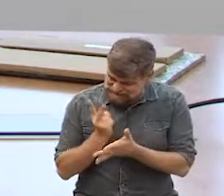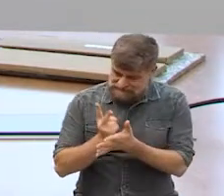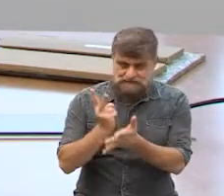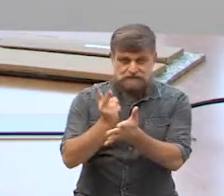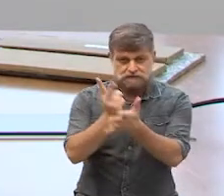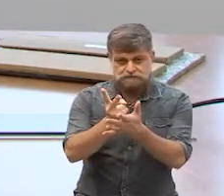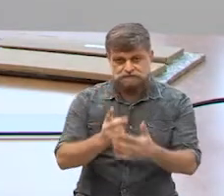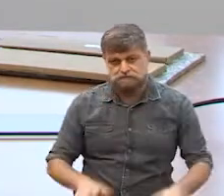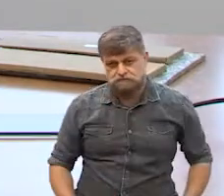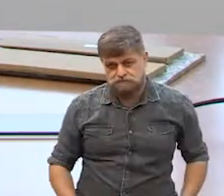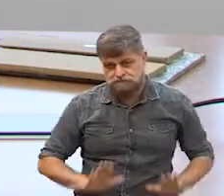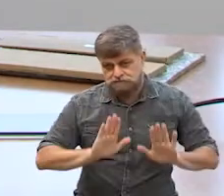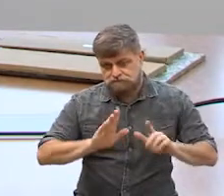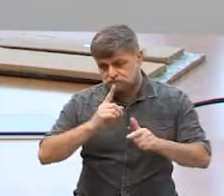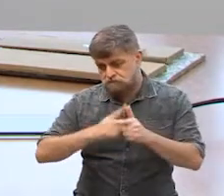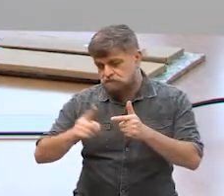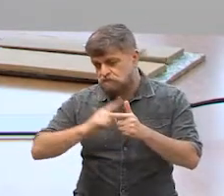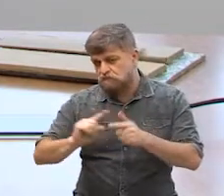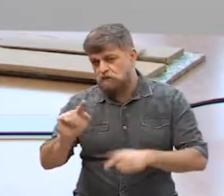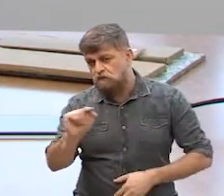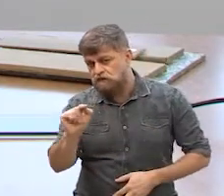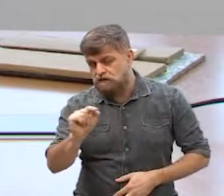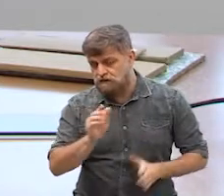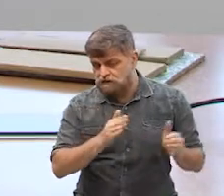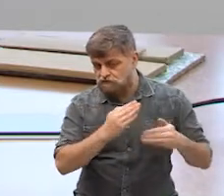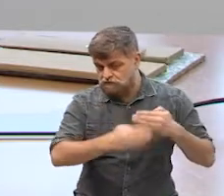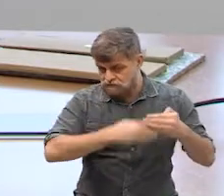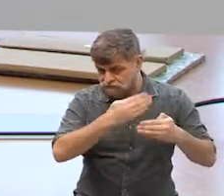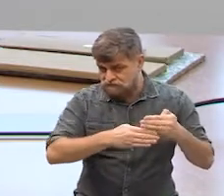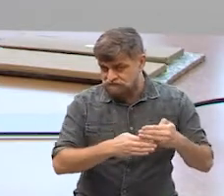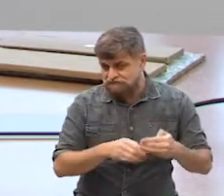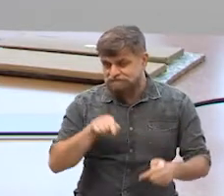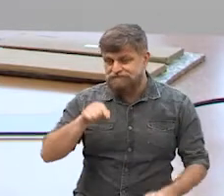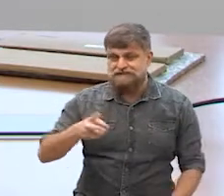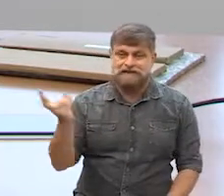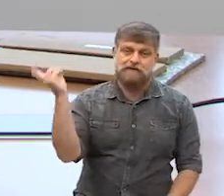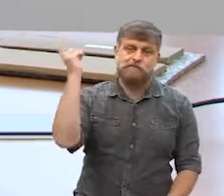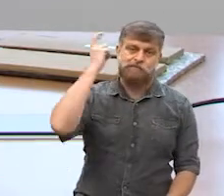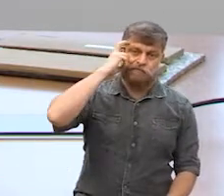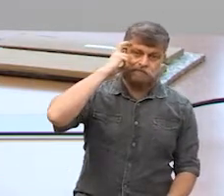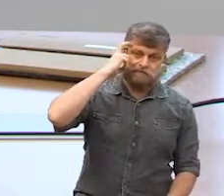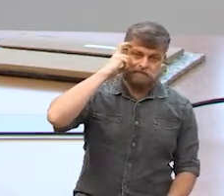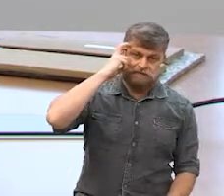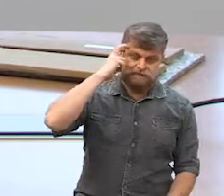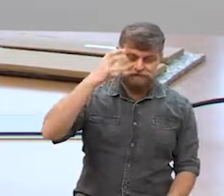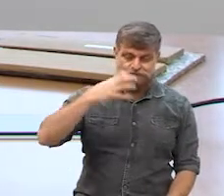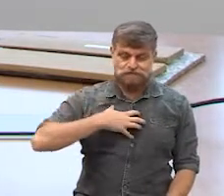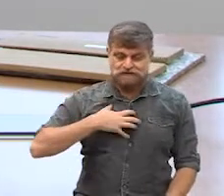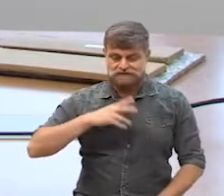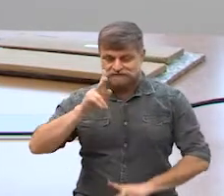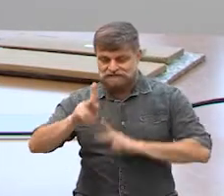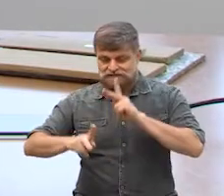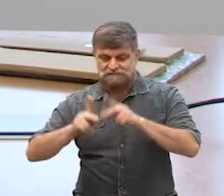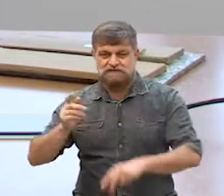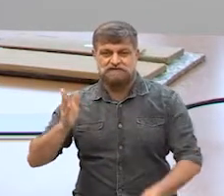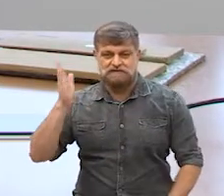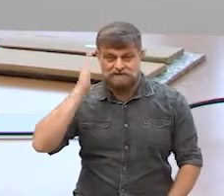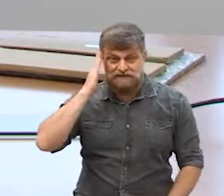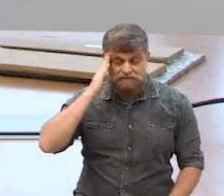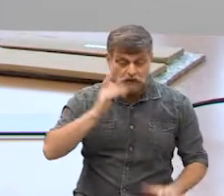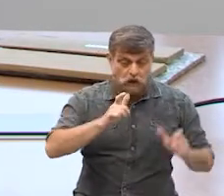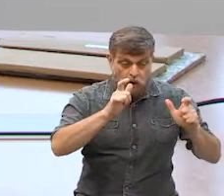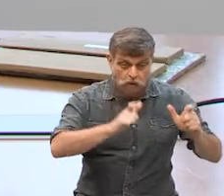cultuado, né? Mas o problema não é a embalagem, o problema é a cultura, né, realmente de ter o descarte